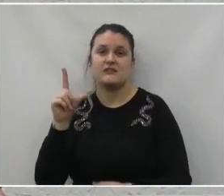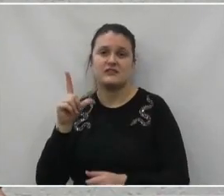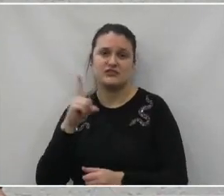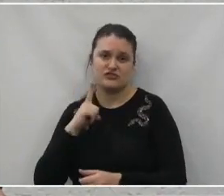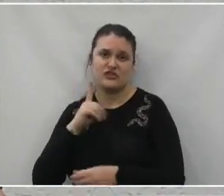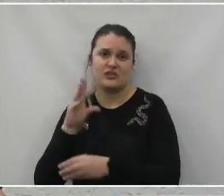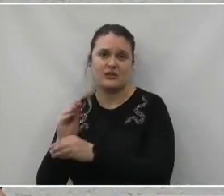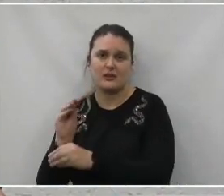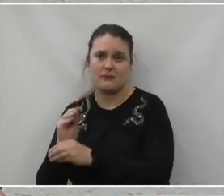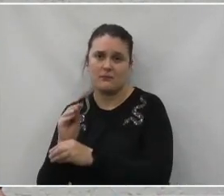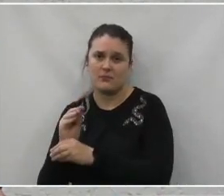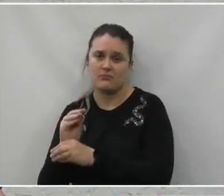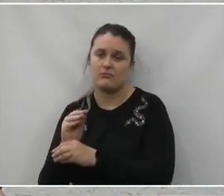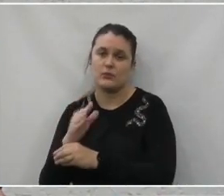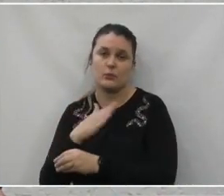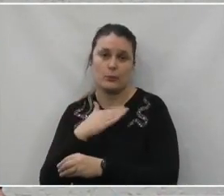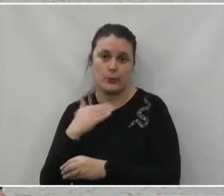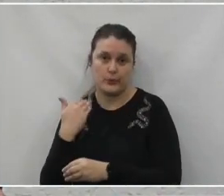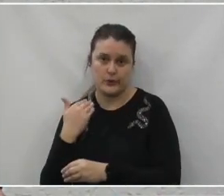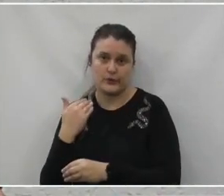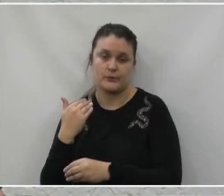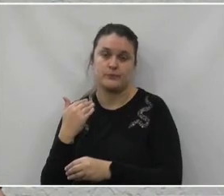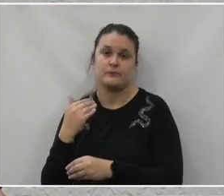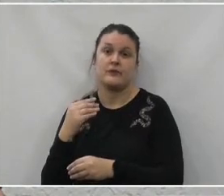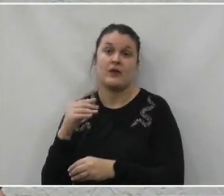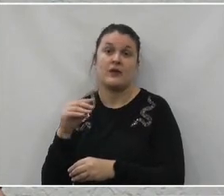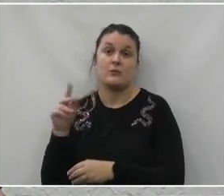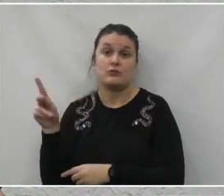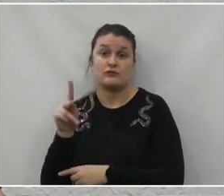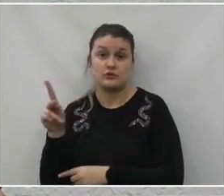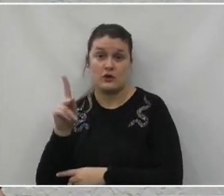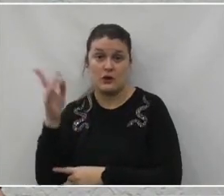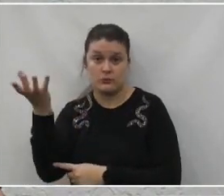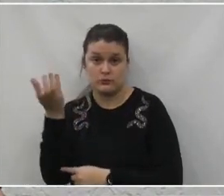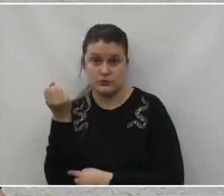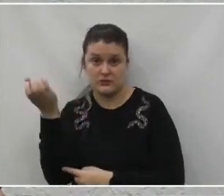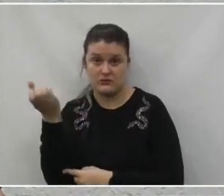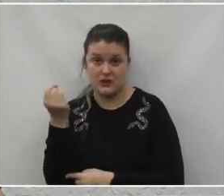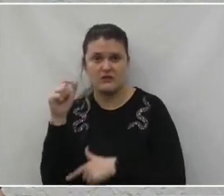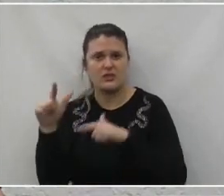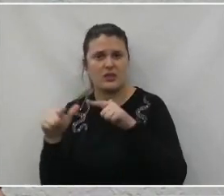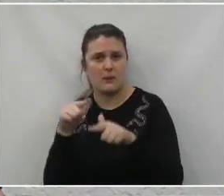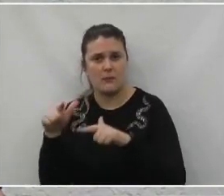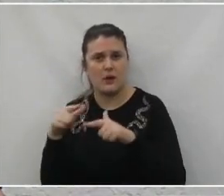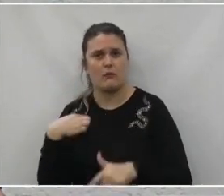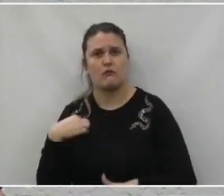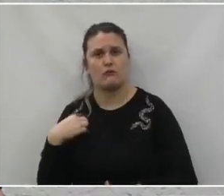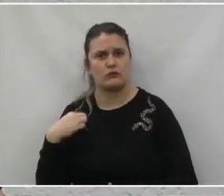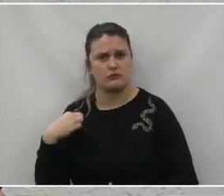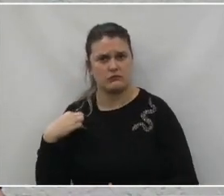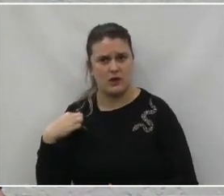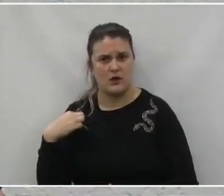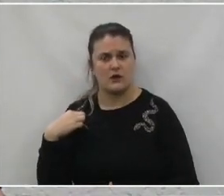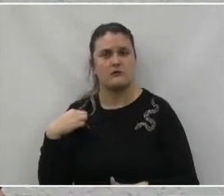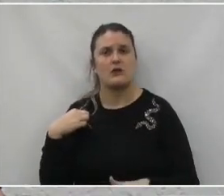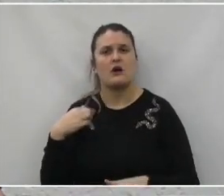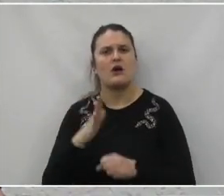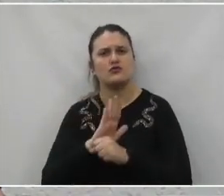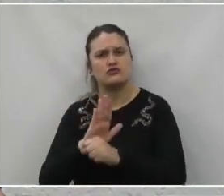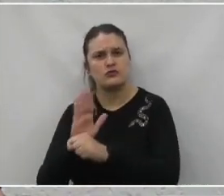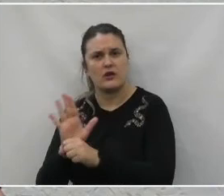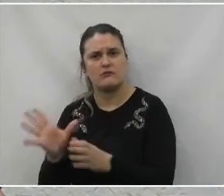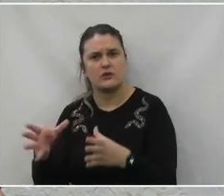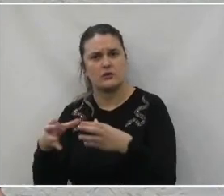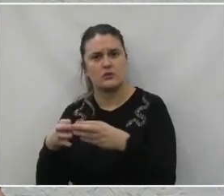saúde. Professora aposentada, Úrsula exercia trabalho filantrópico no Vale do Iguaçu, integrando o Lions Clube Porto